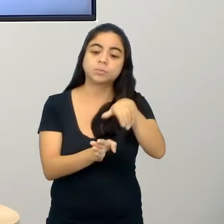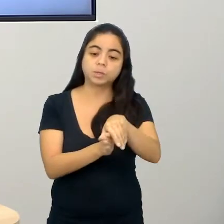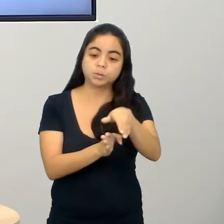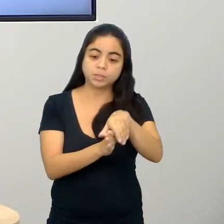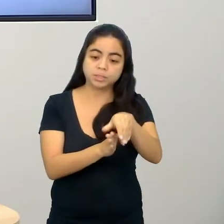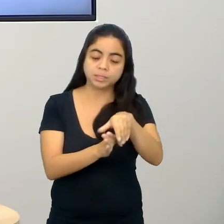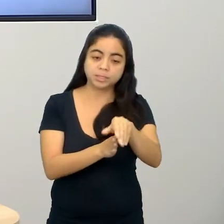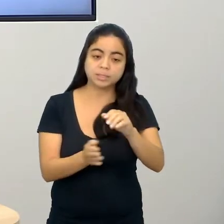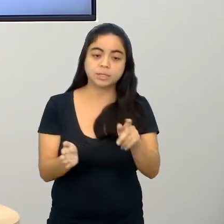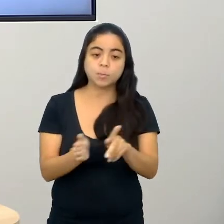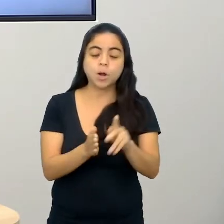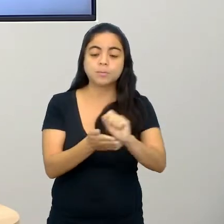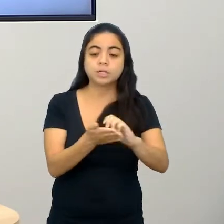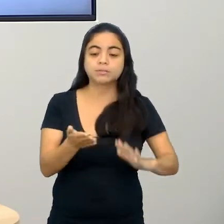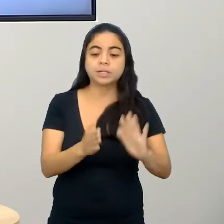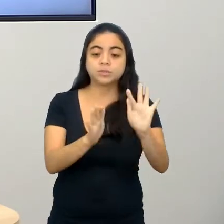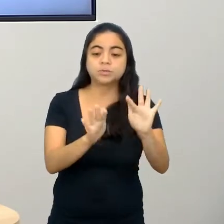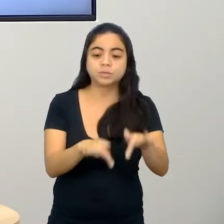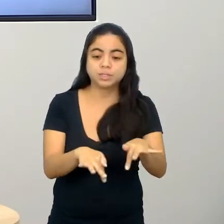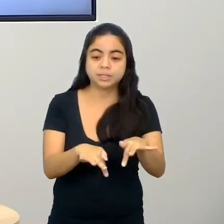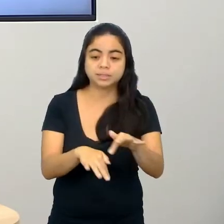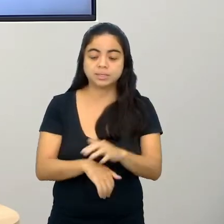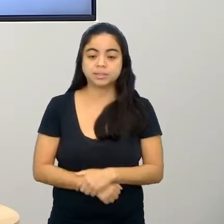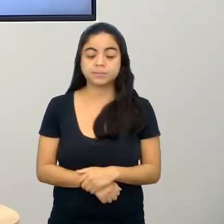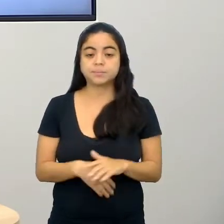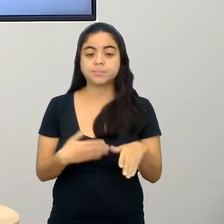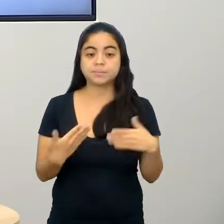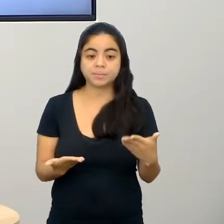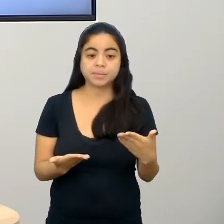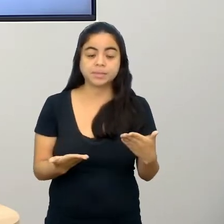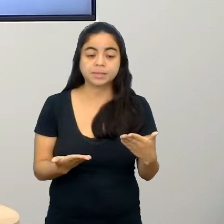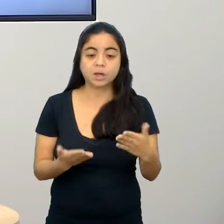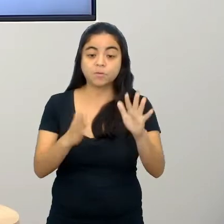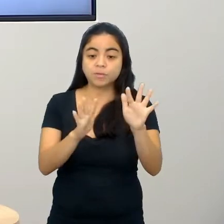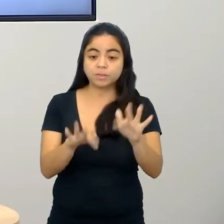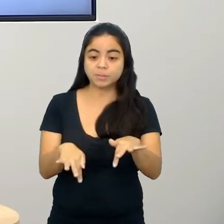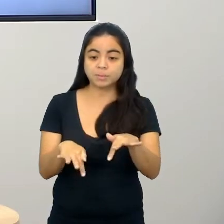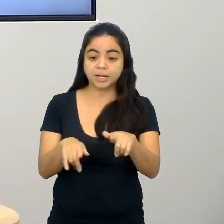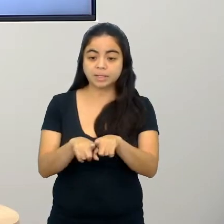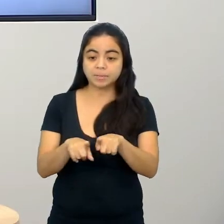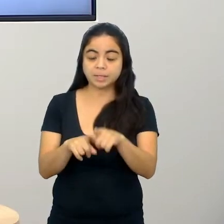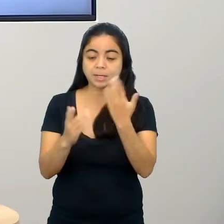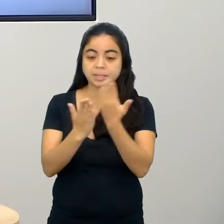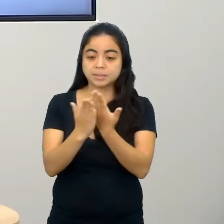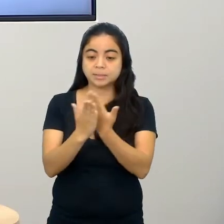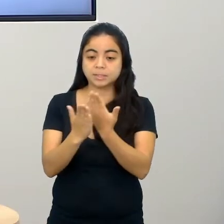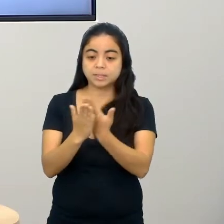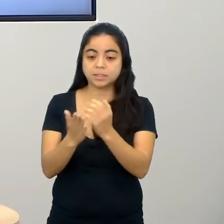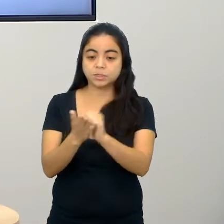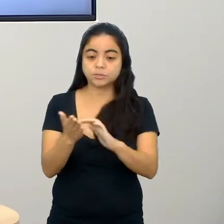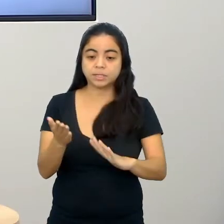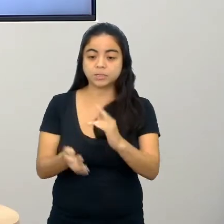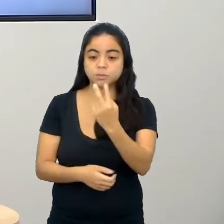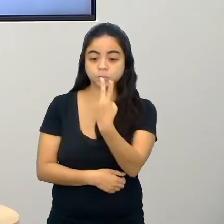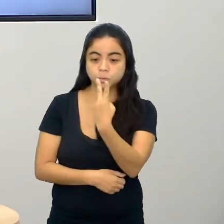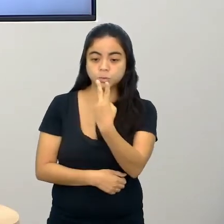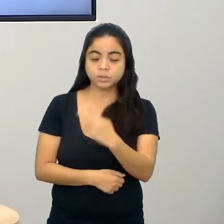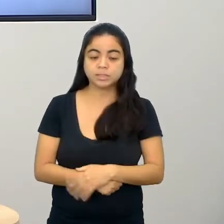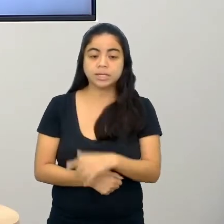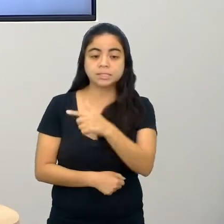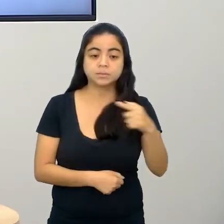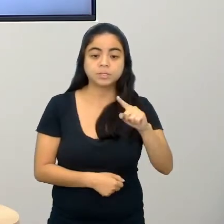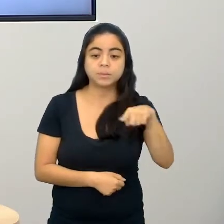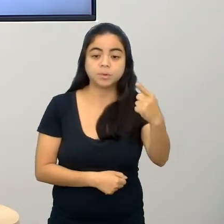de atividade para vocês finalizarem, né? Então, a gente vai terminar nessa aula, atividade número 2, próxima semana a gente já